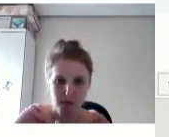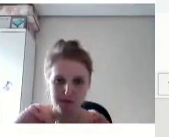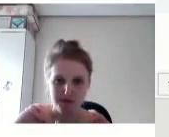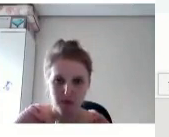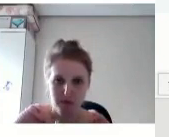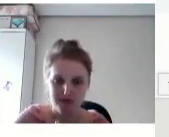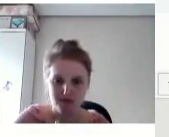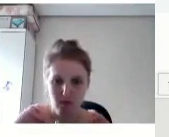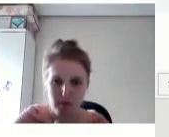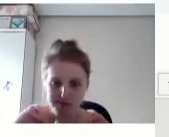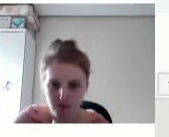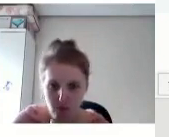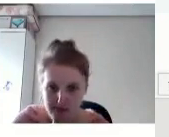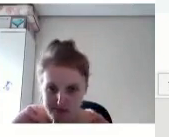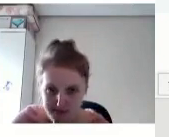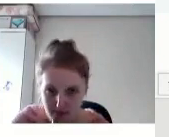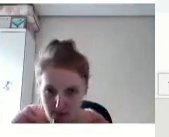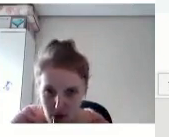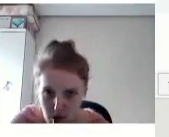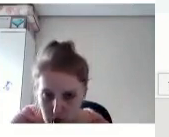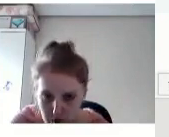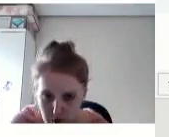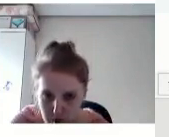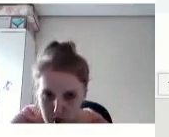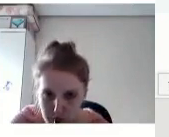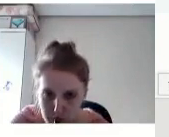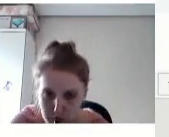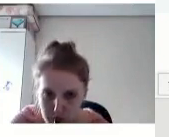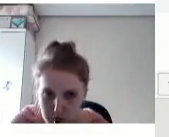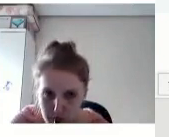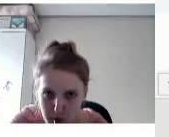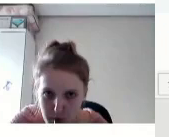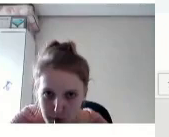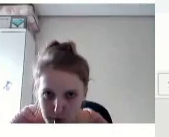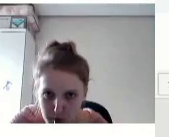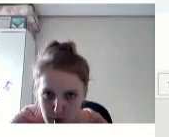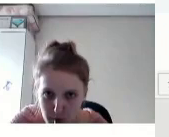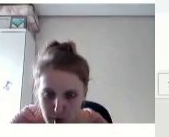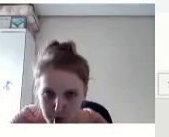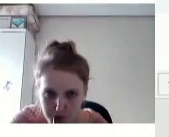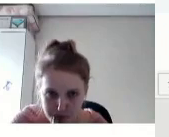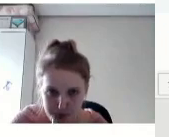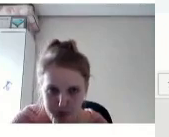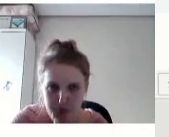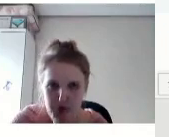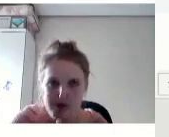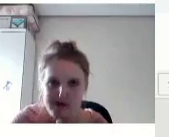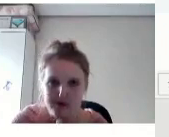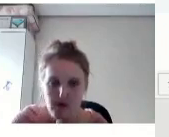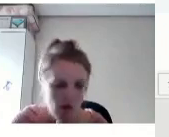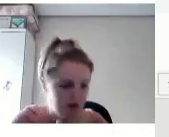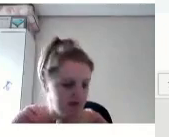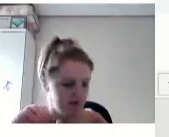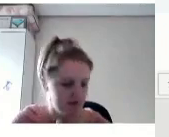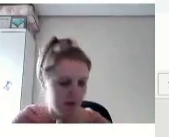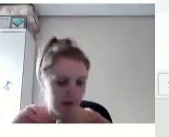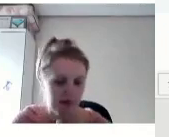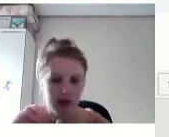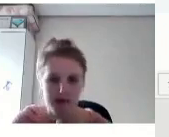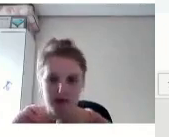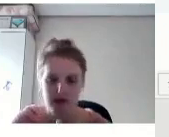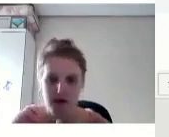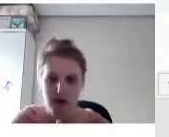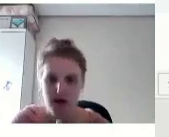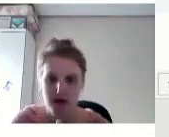a densidade lagrangiana correspondente. Né? Lembrando que no nosso caso, né, o IH cortado psi estrela é um momento